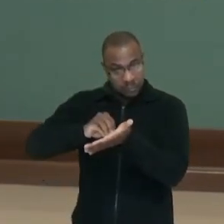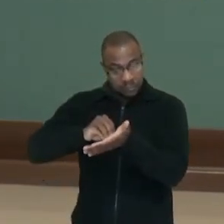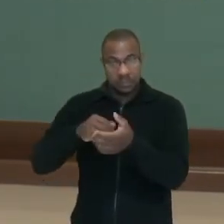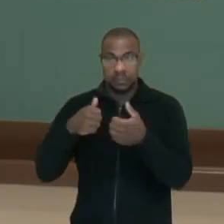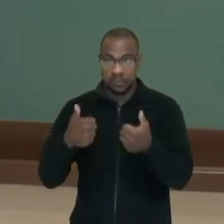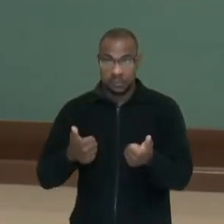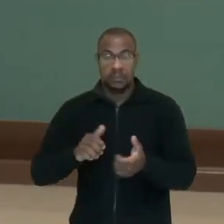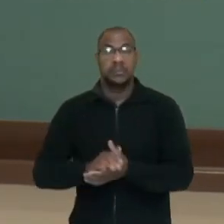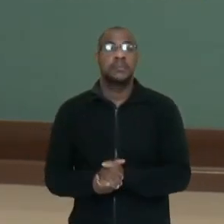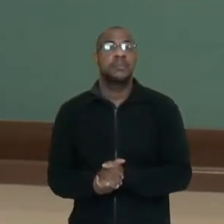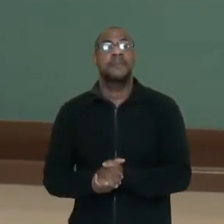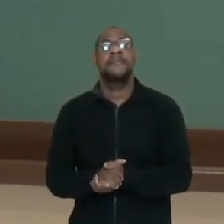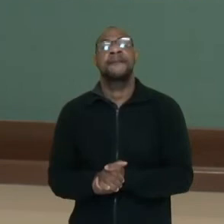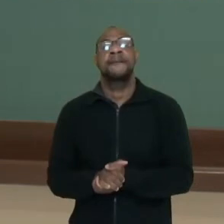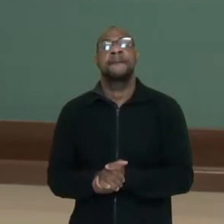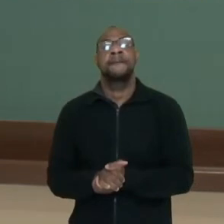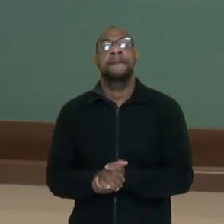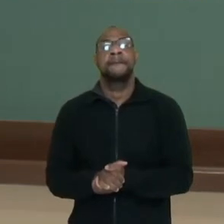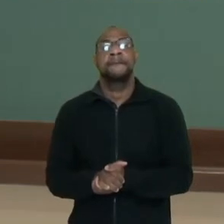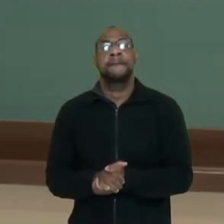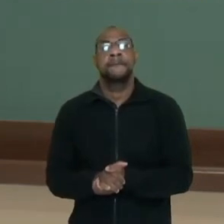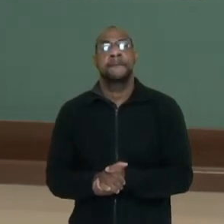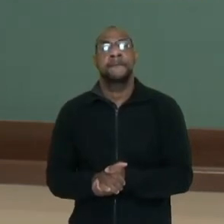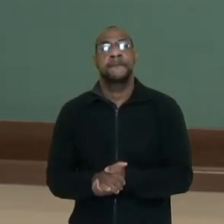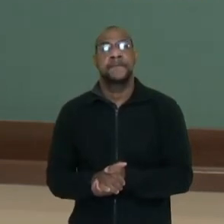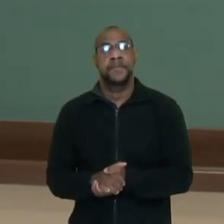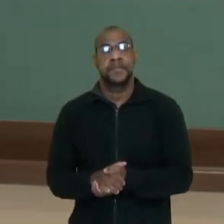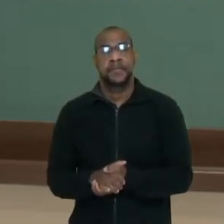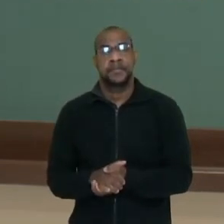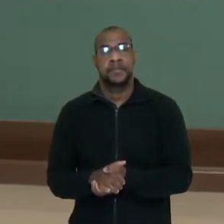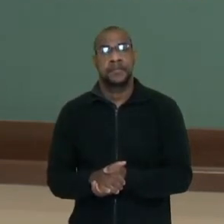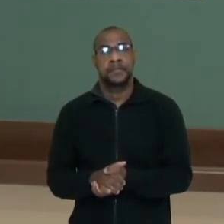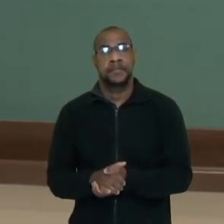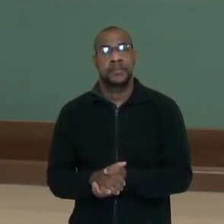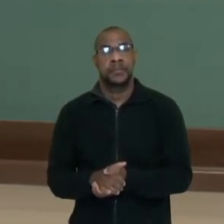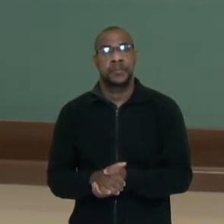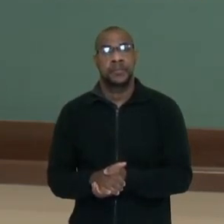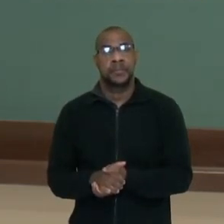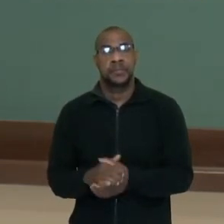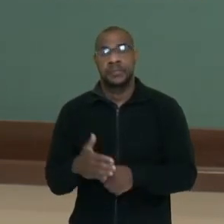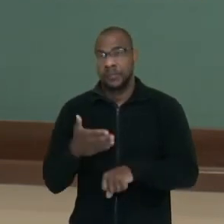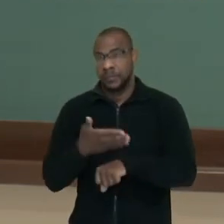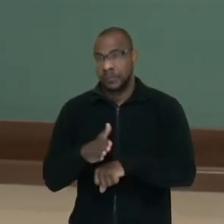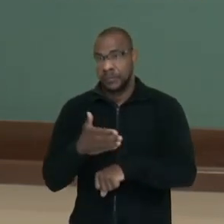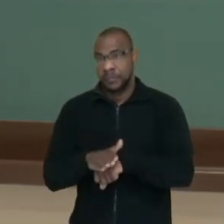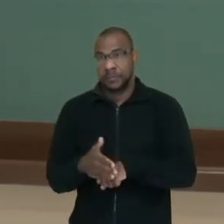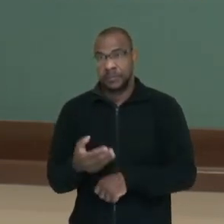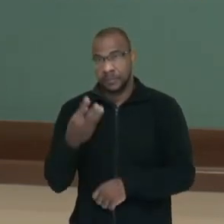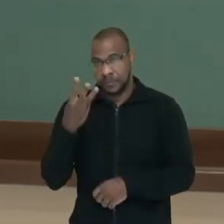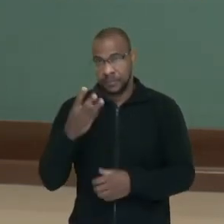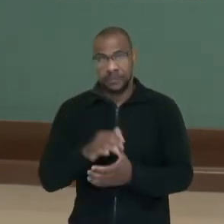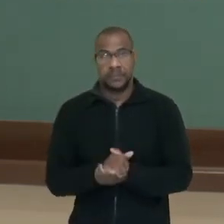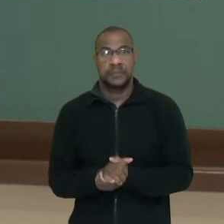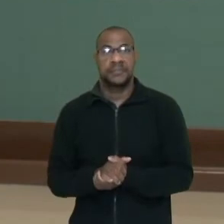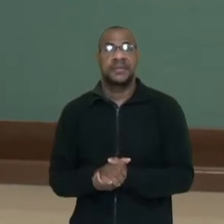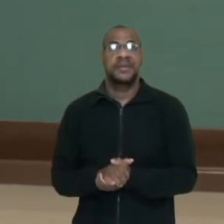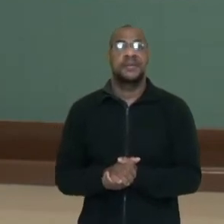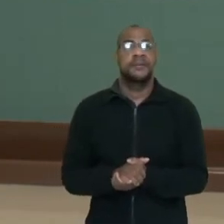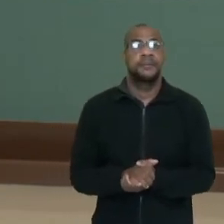registrou, printou, hã? Beleza, então. Então, praticando o